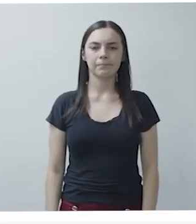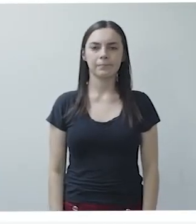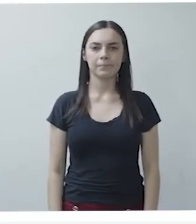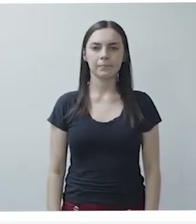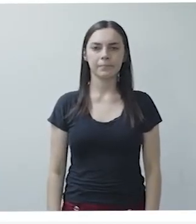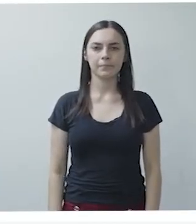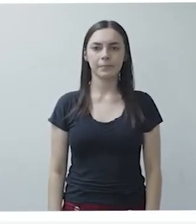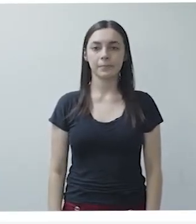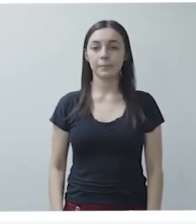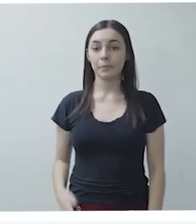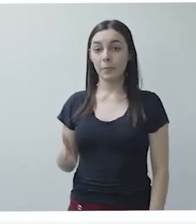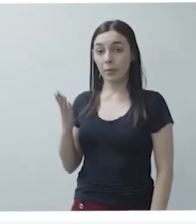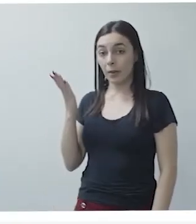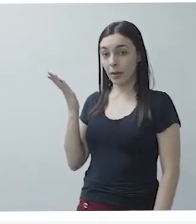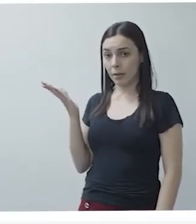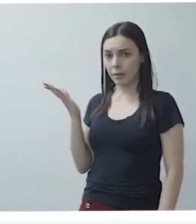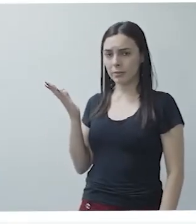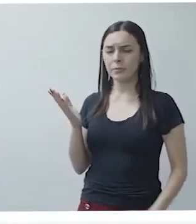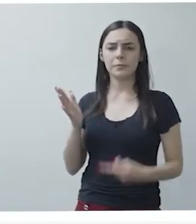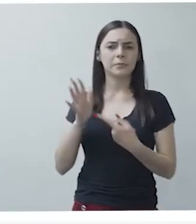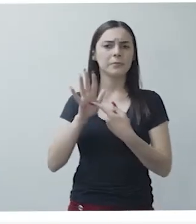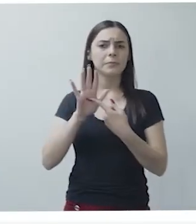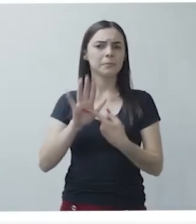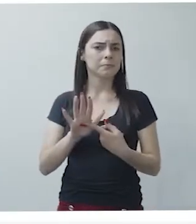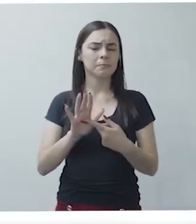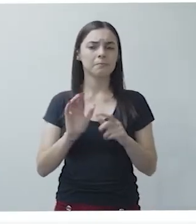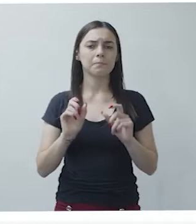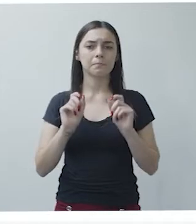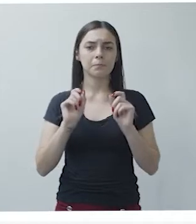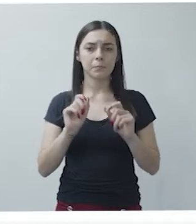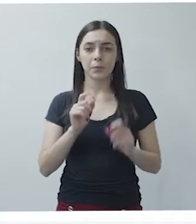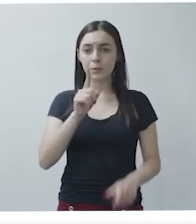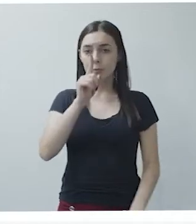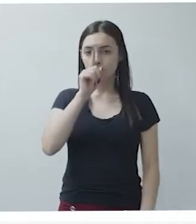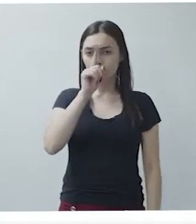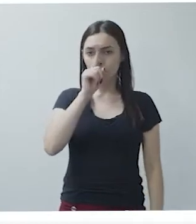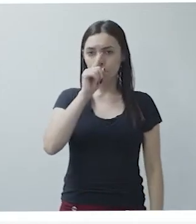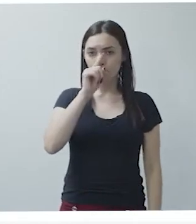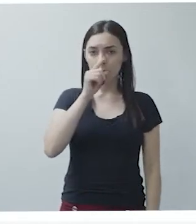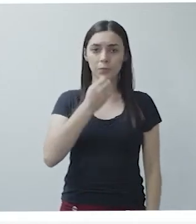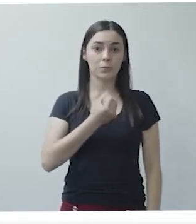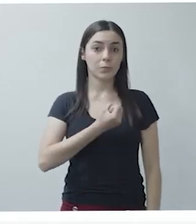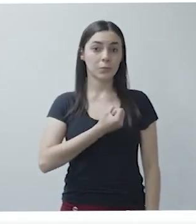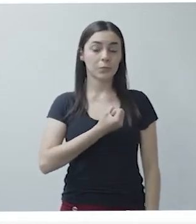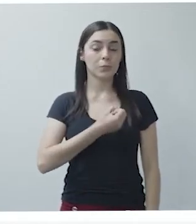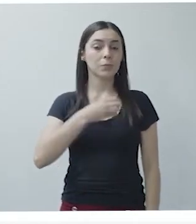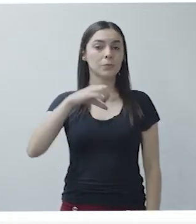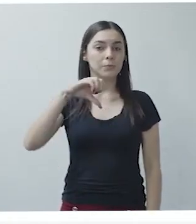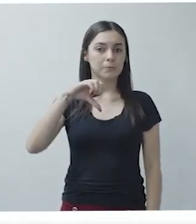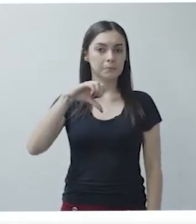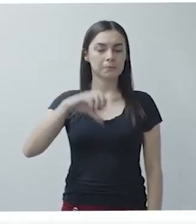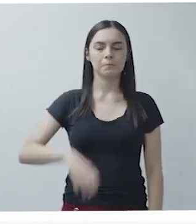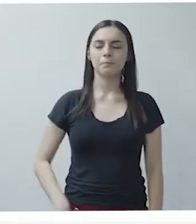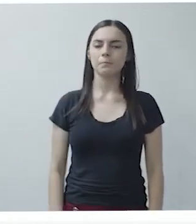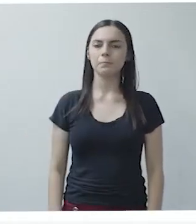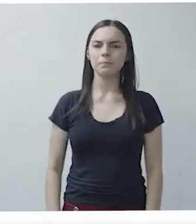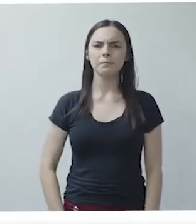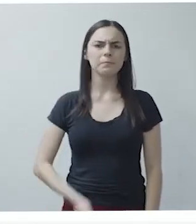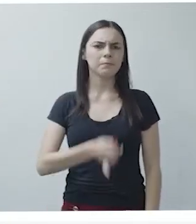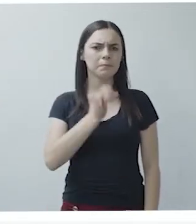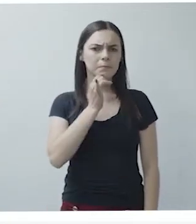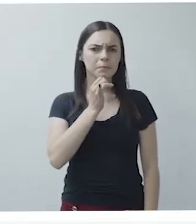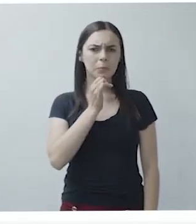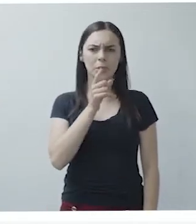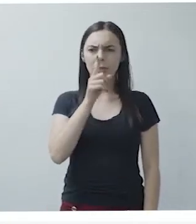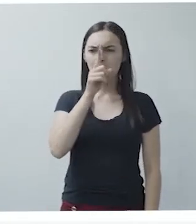Aqui, nesse ponteiro aqui, ele está indicando, o ponteiro menor, o número 9. Se o ponteiro menor